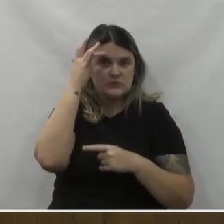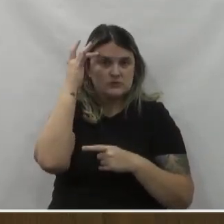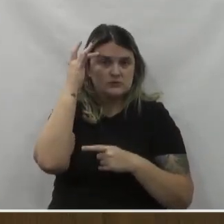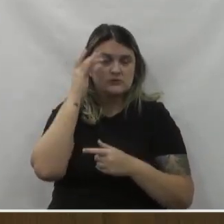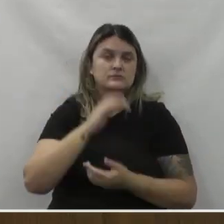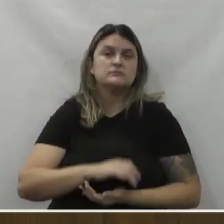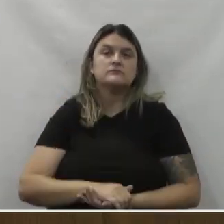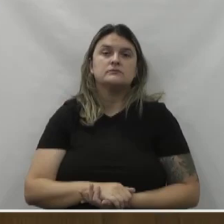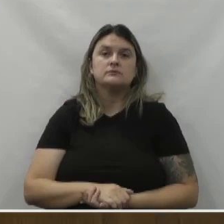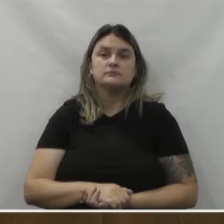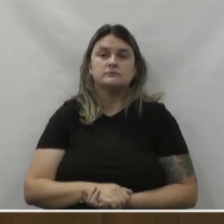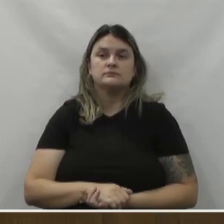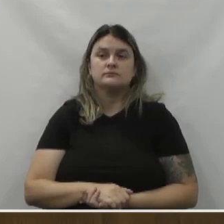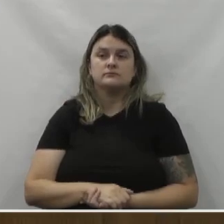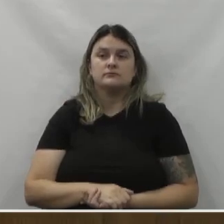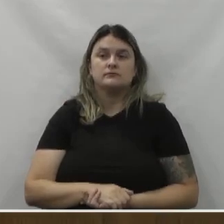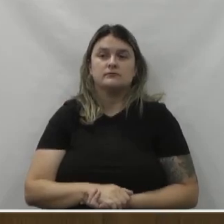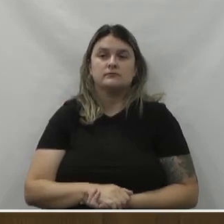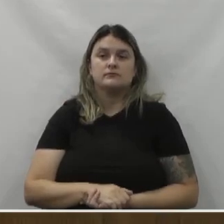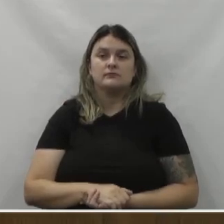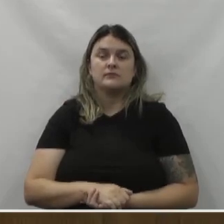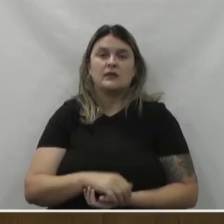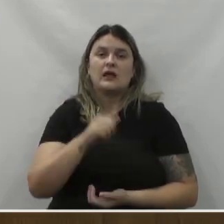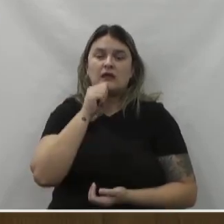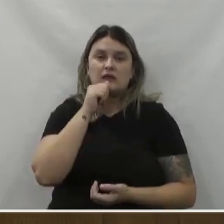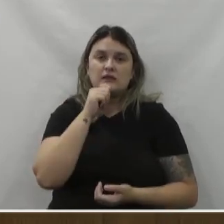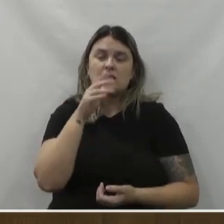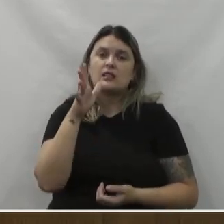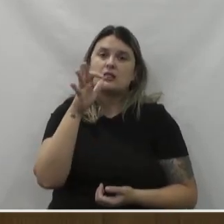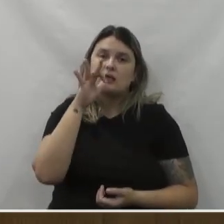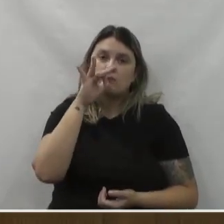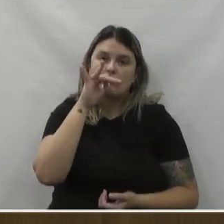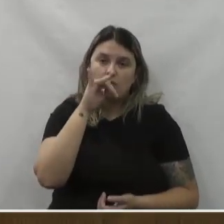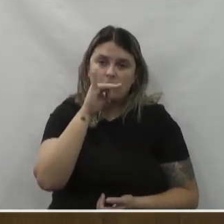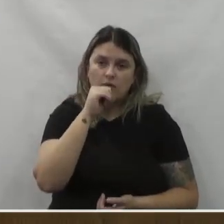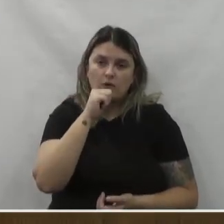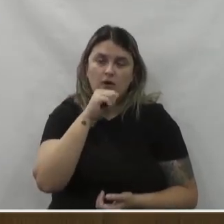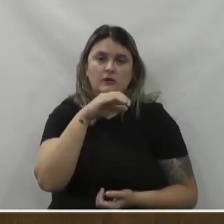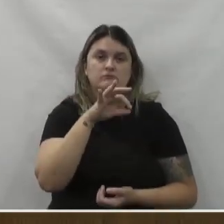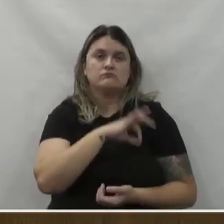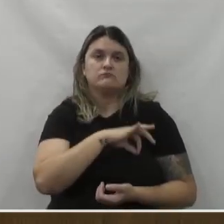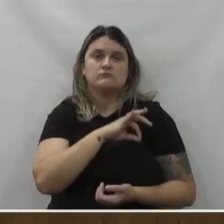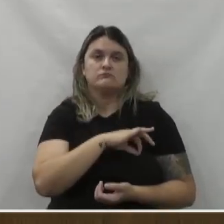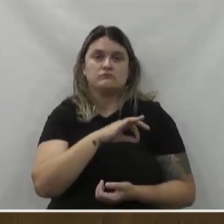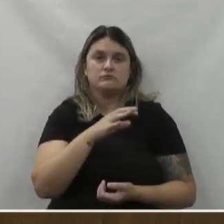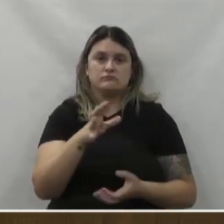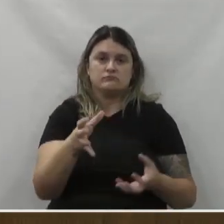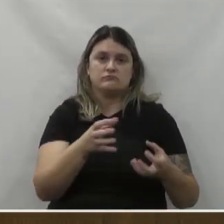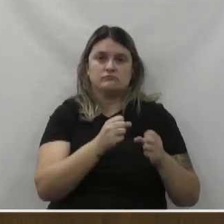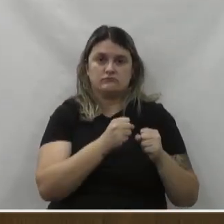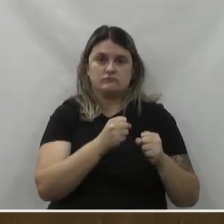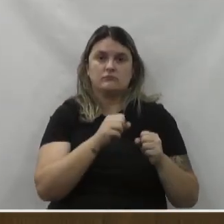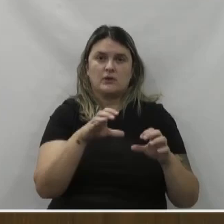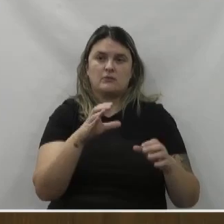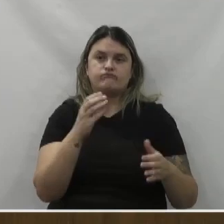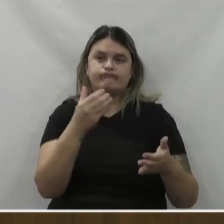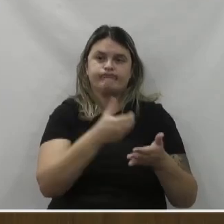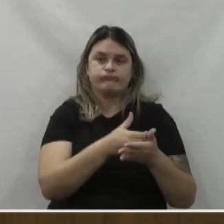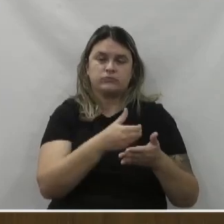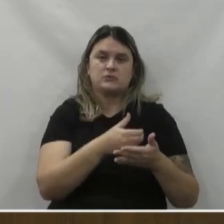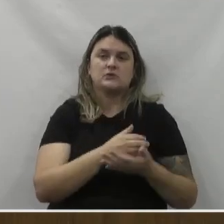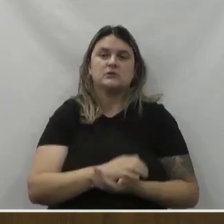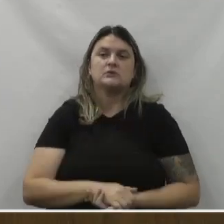empresa. Então, ela ainda vai demorar um tempo para poder receber esse valor. Então, que pena,